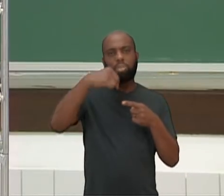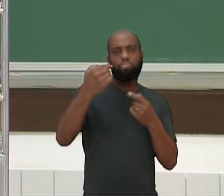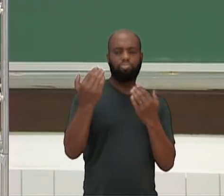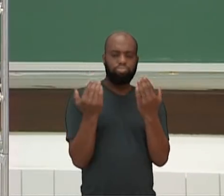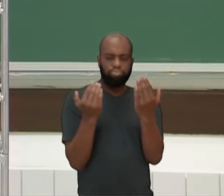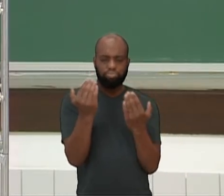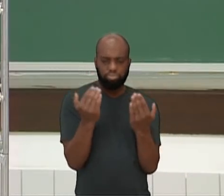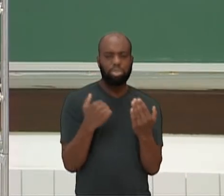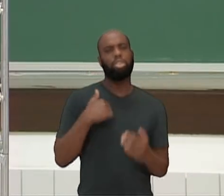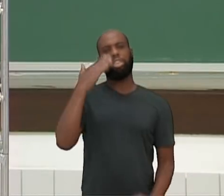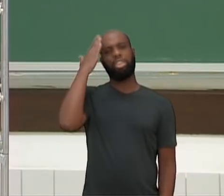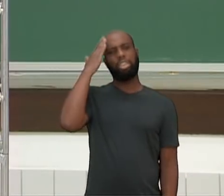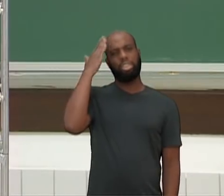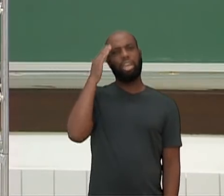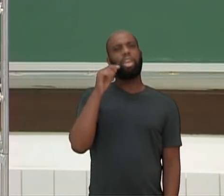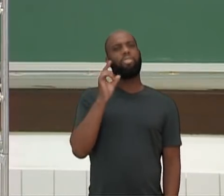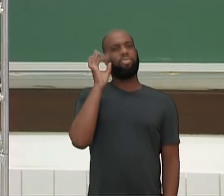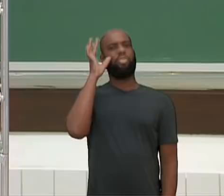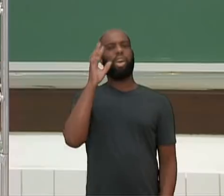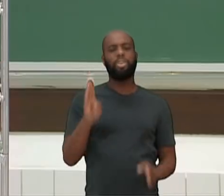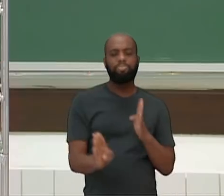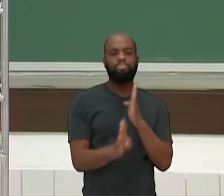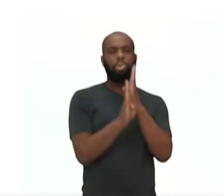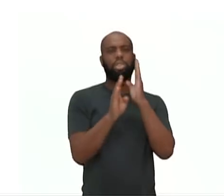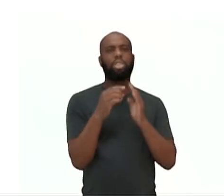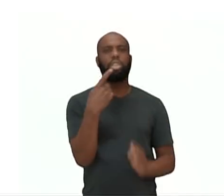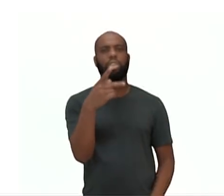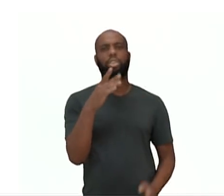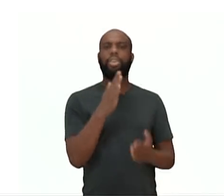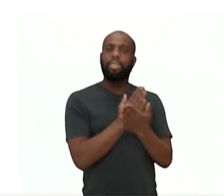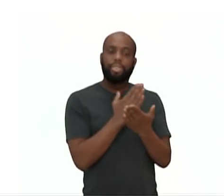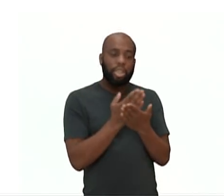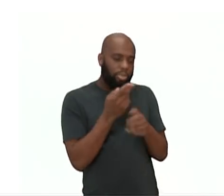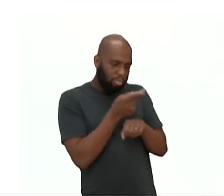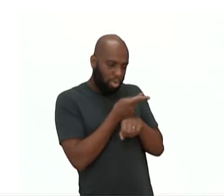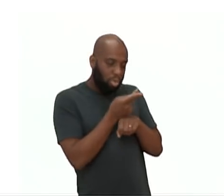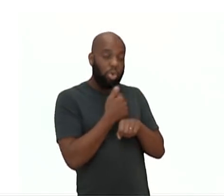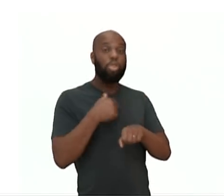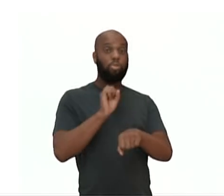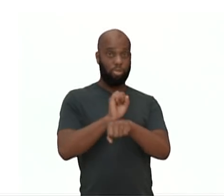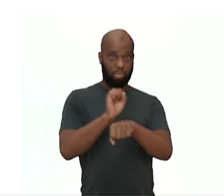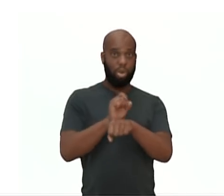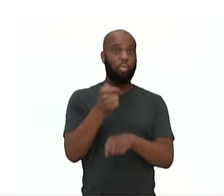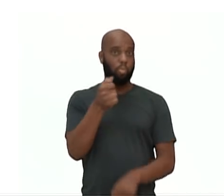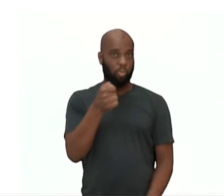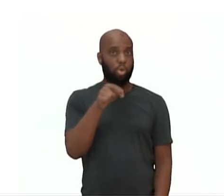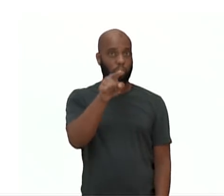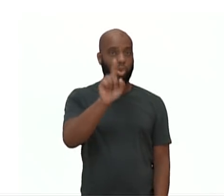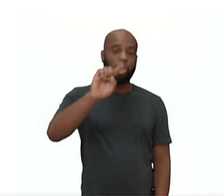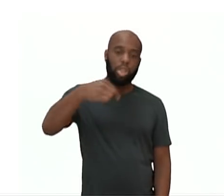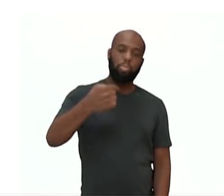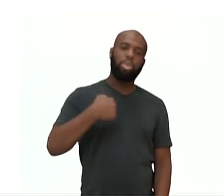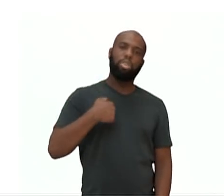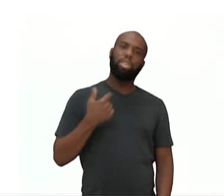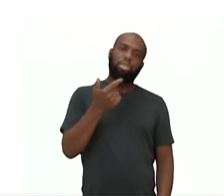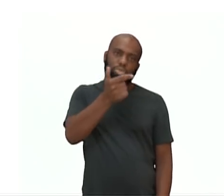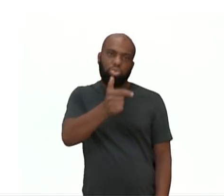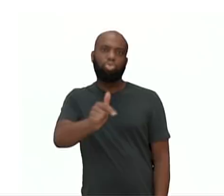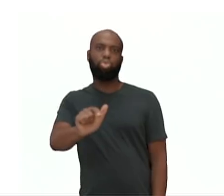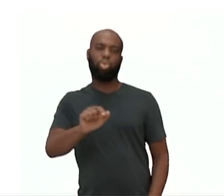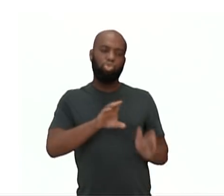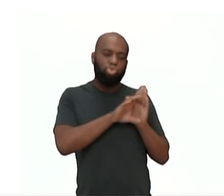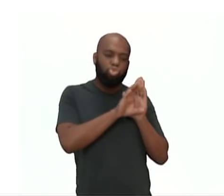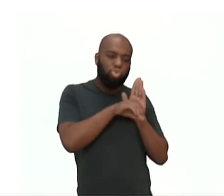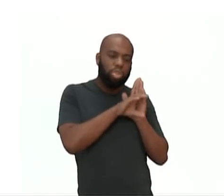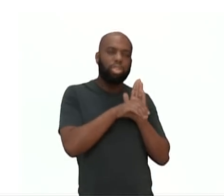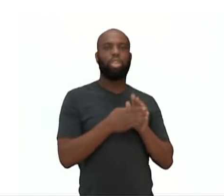Então, tenho certeza que vai estar bem fácil de achar no seu caderno aí. Procura, eu vou dar um tempinho para vocês e daí eu trago de novo a definição para vocês